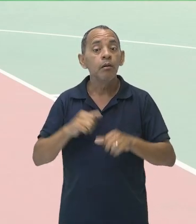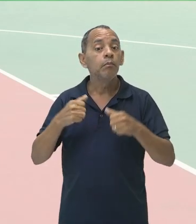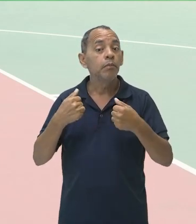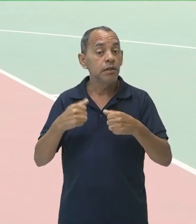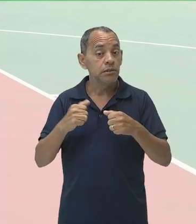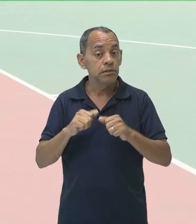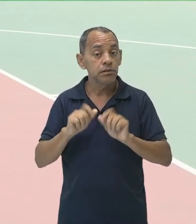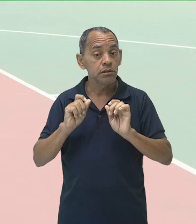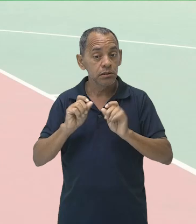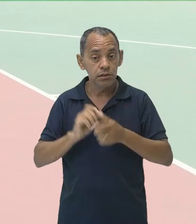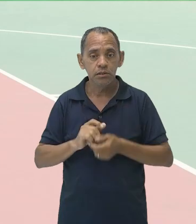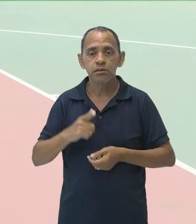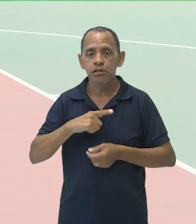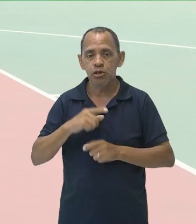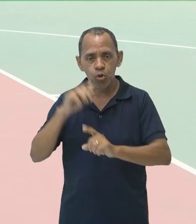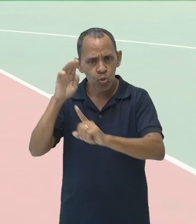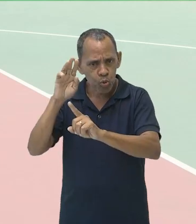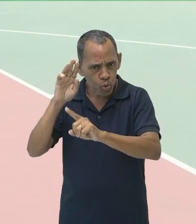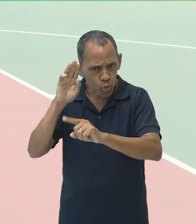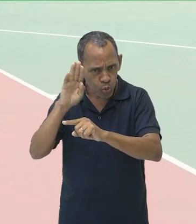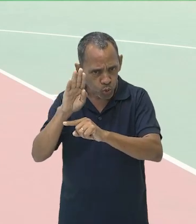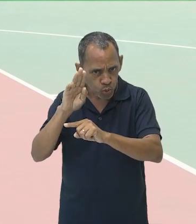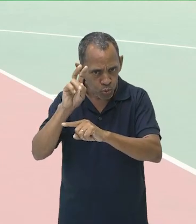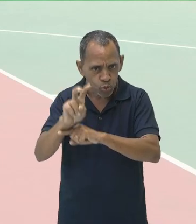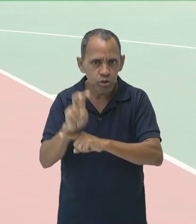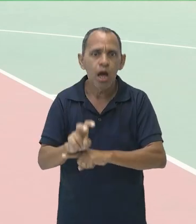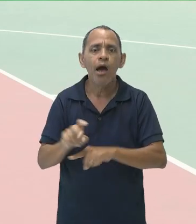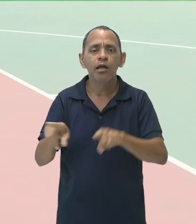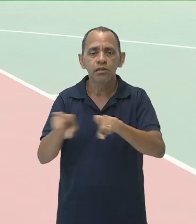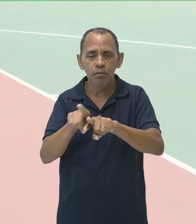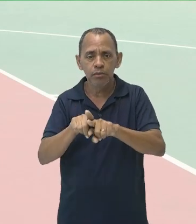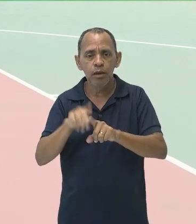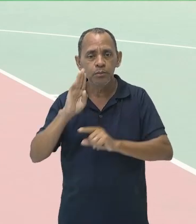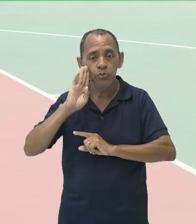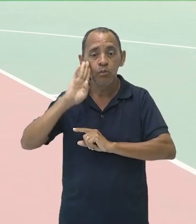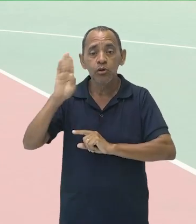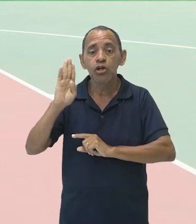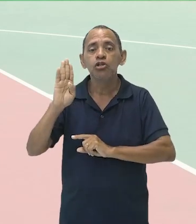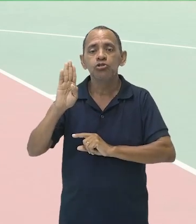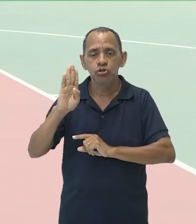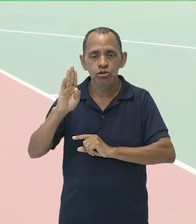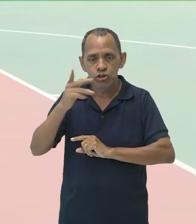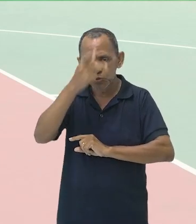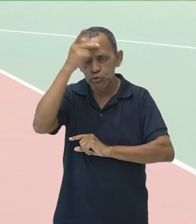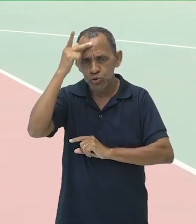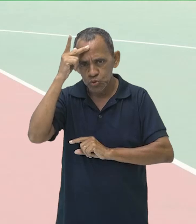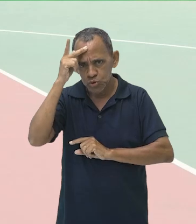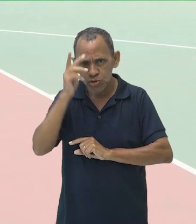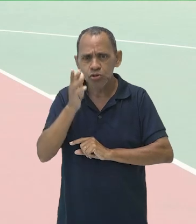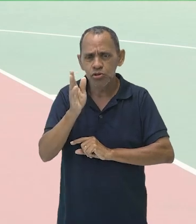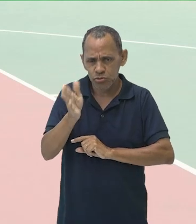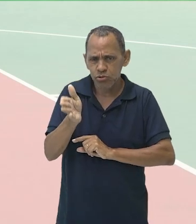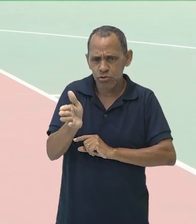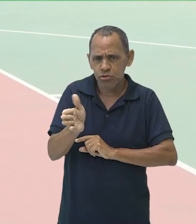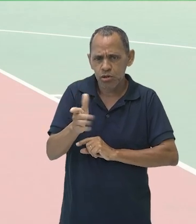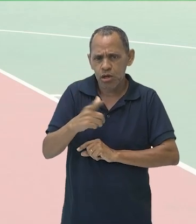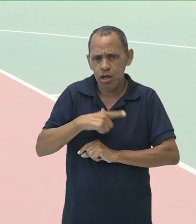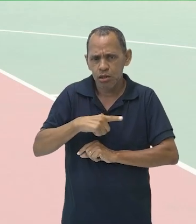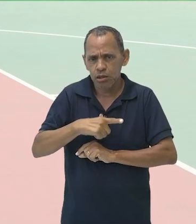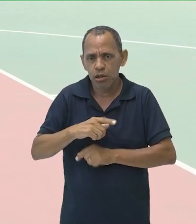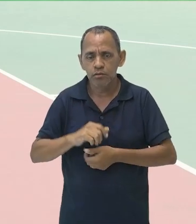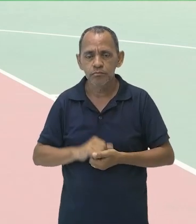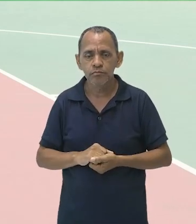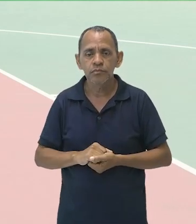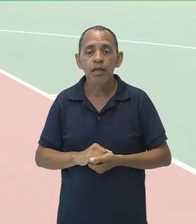que tem facilidade, né, para o desmaio, certo? Mas, professora, o que a gente deve fazer se presenciar um